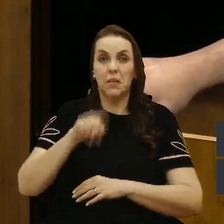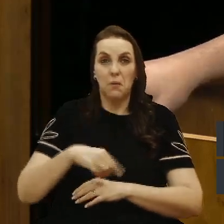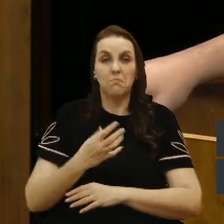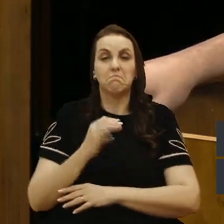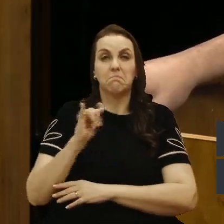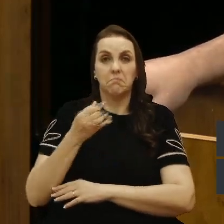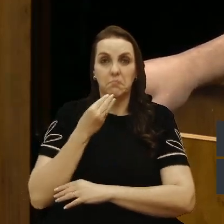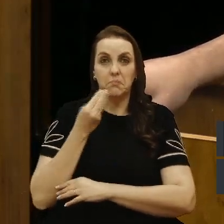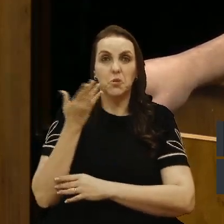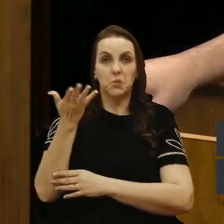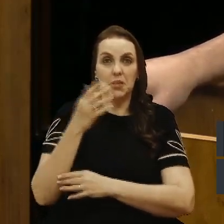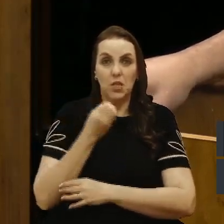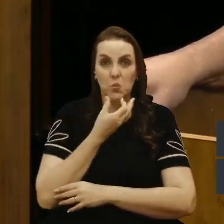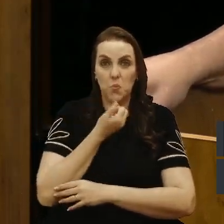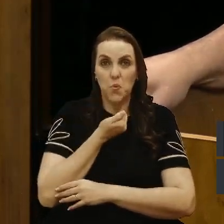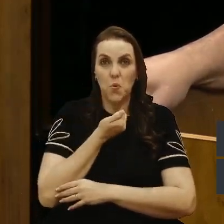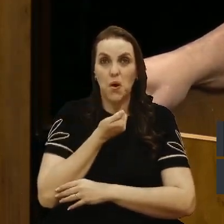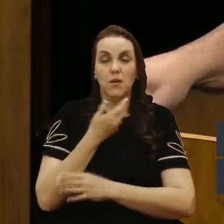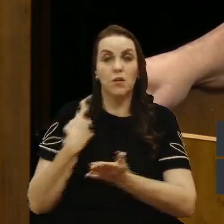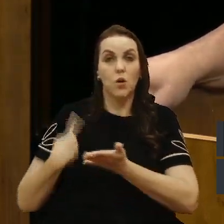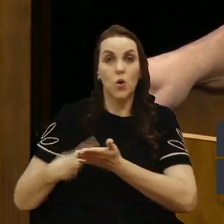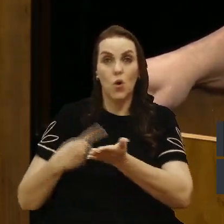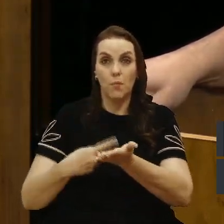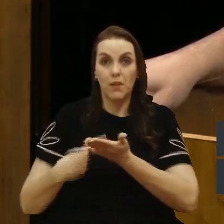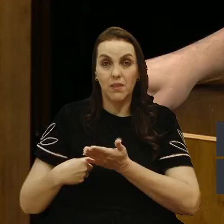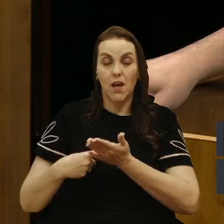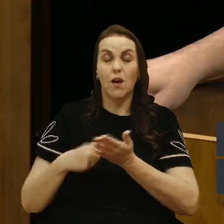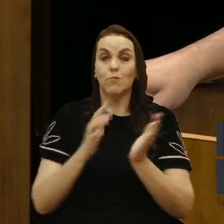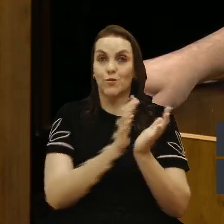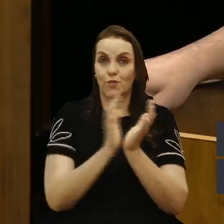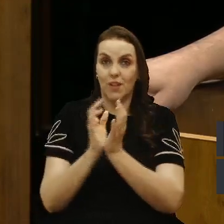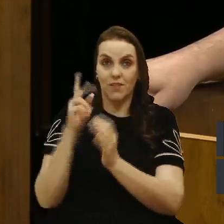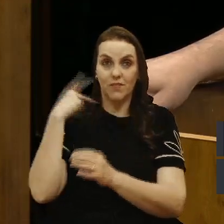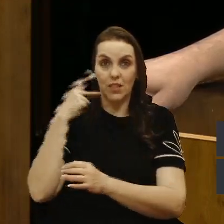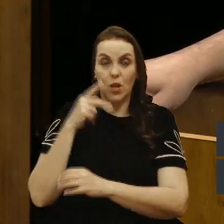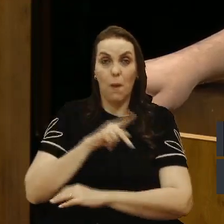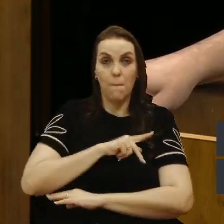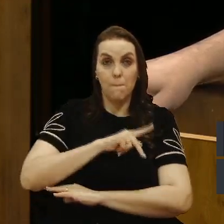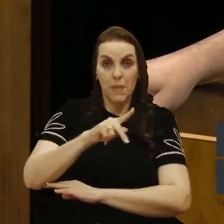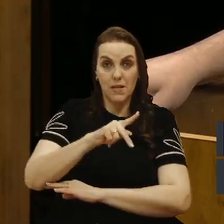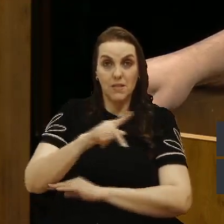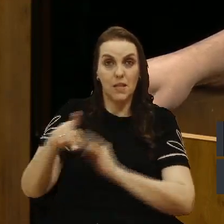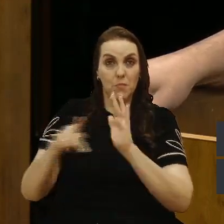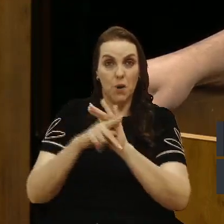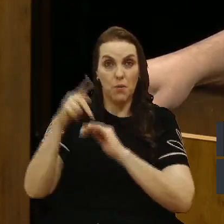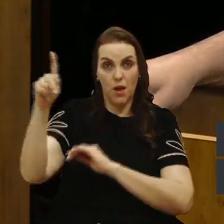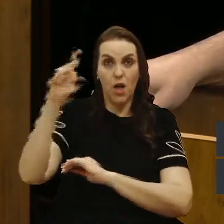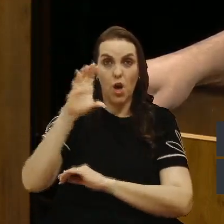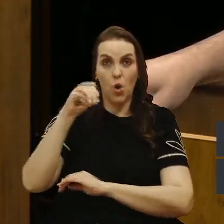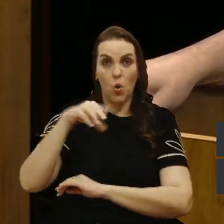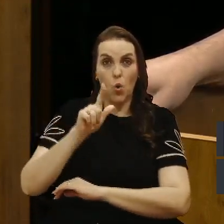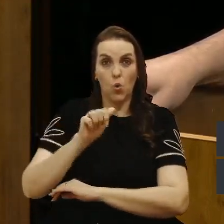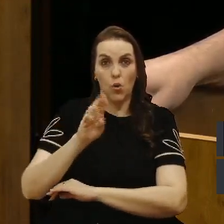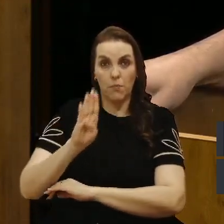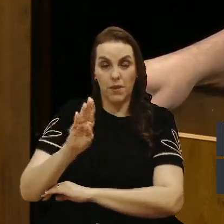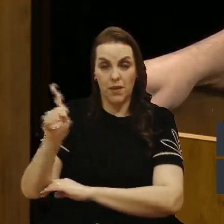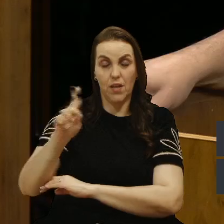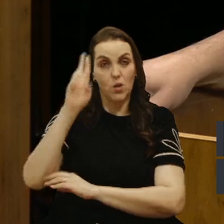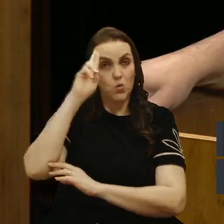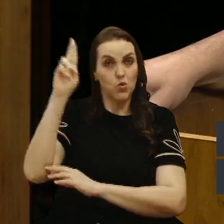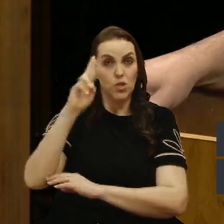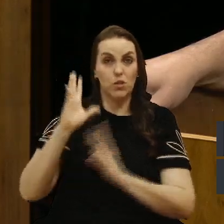e acordamos, colegas vereadores e vereadoras, que traremos o presidente da Conlurb, o diretor de